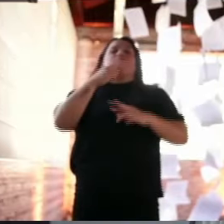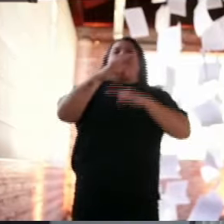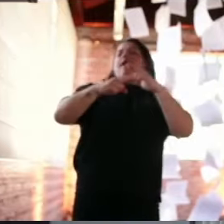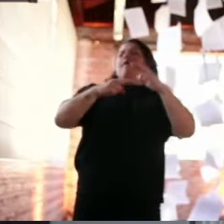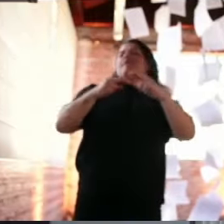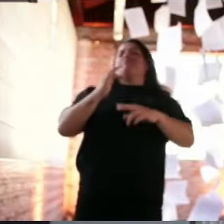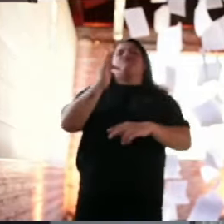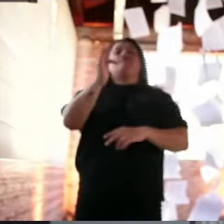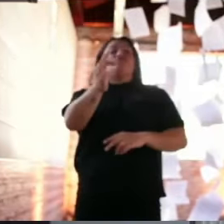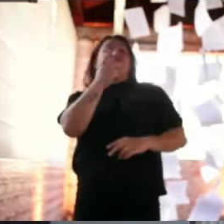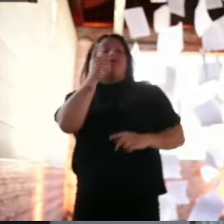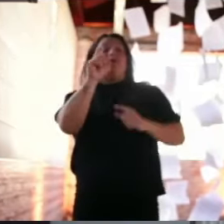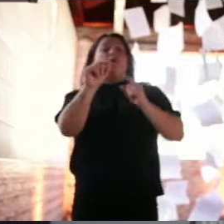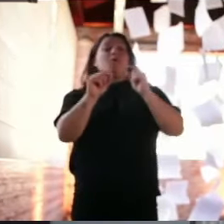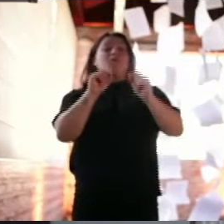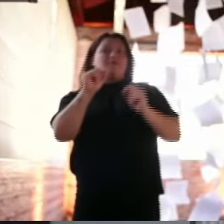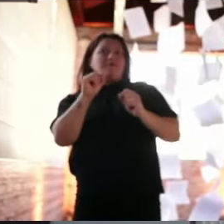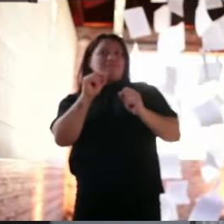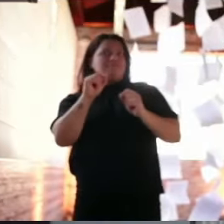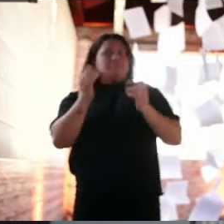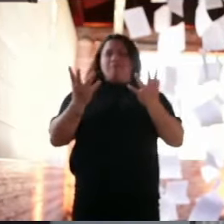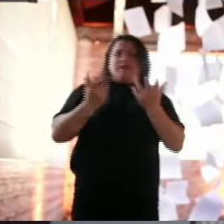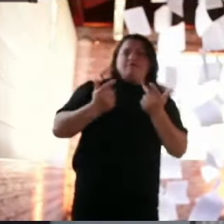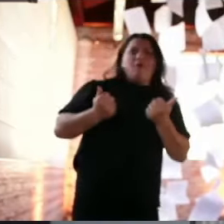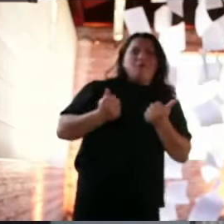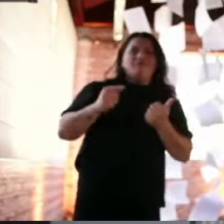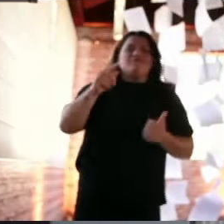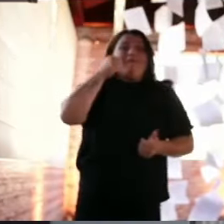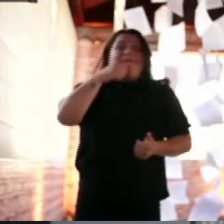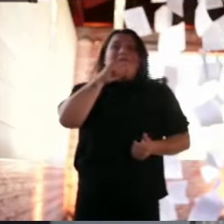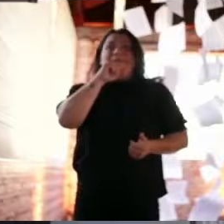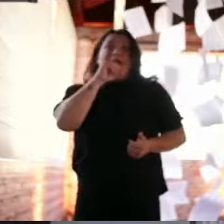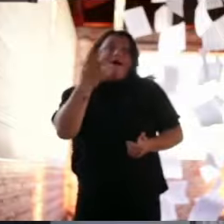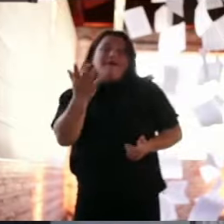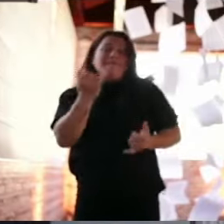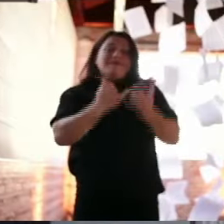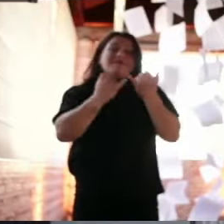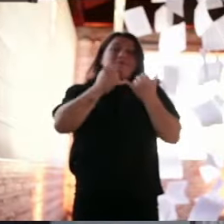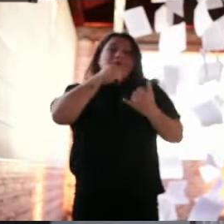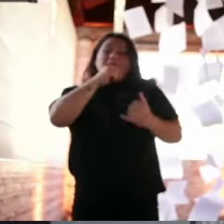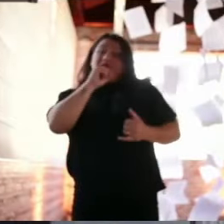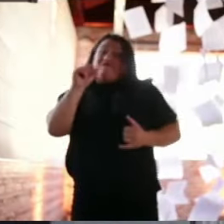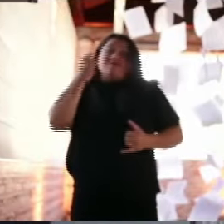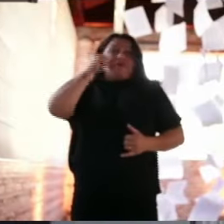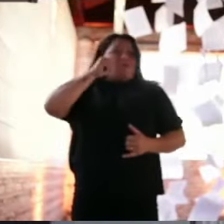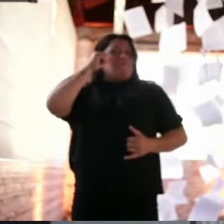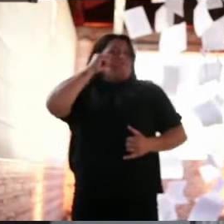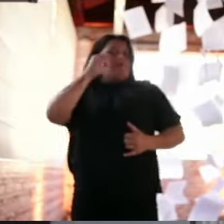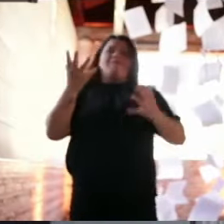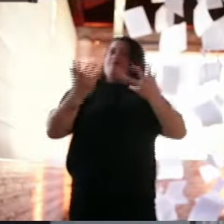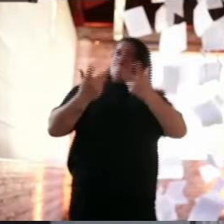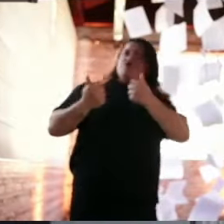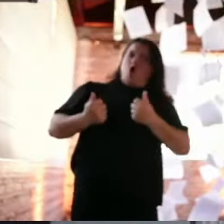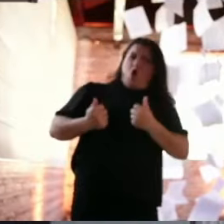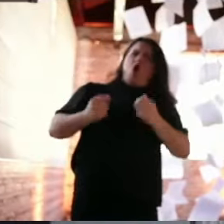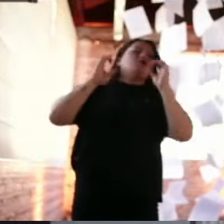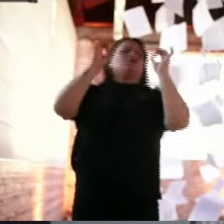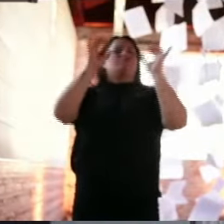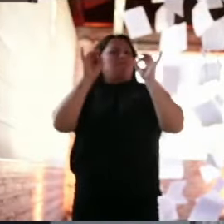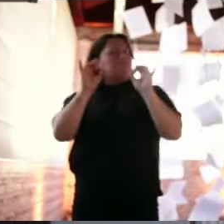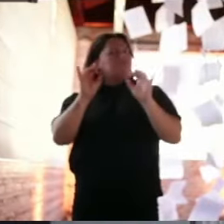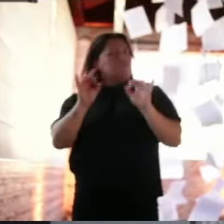pouco mais para frente de dizer olha isso é maravilhoso você é uma mãe você é uma mulher Sagrada especial